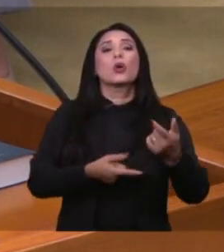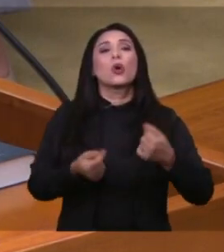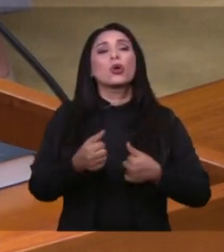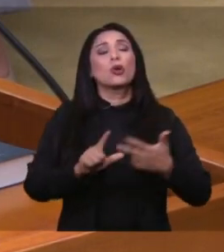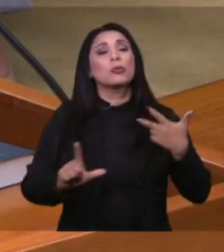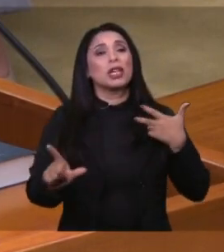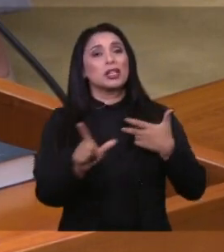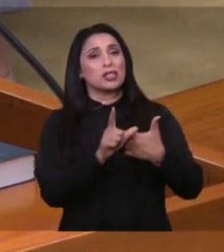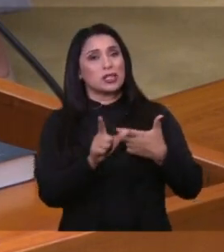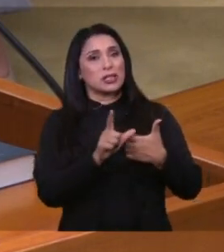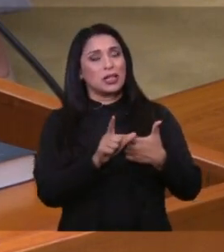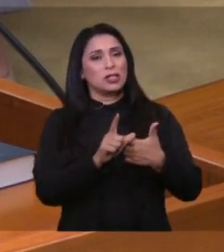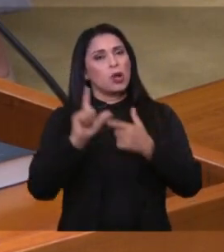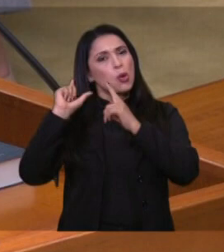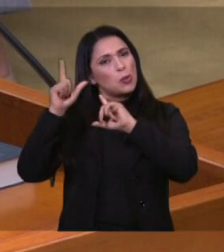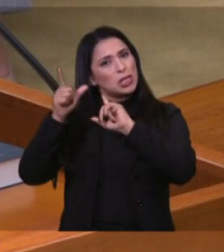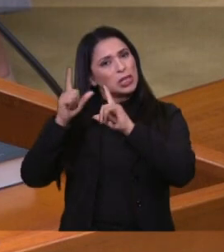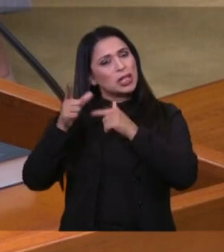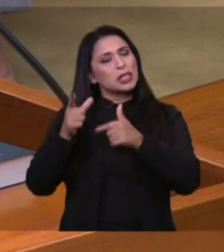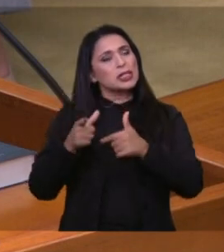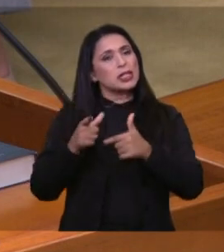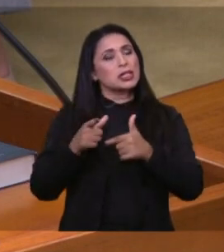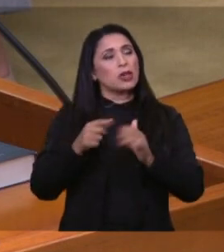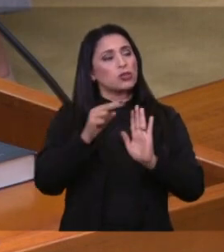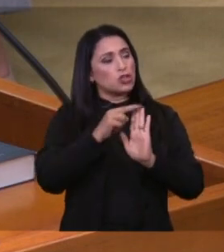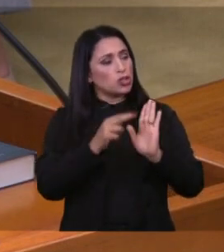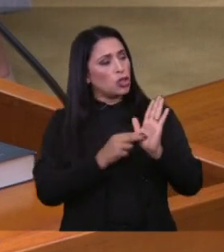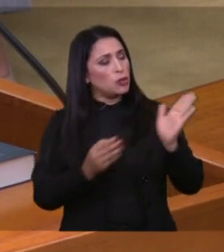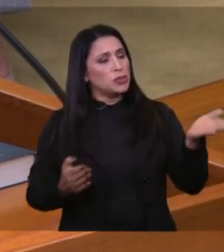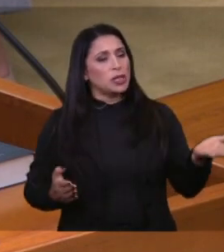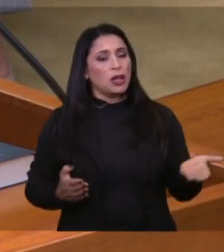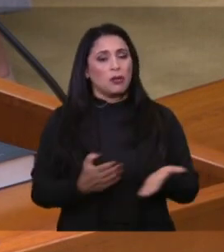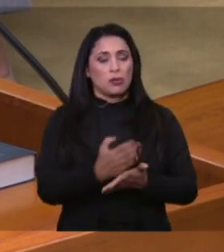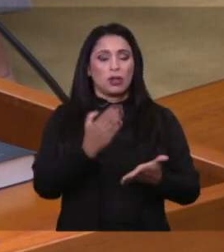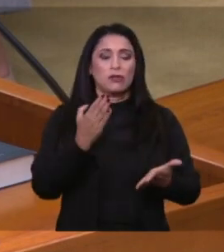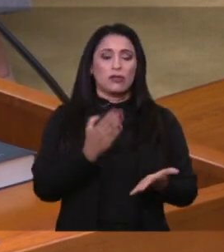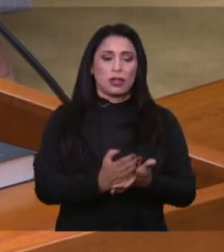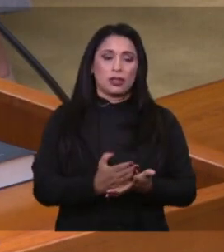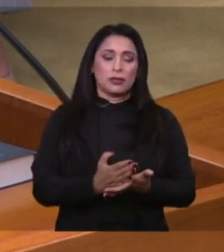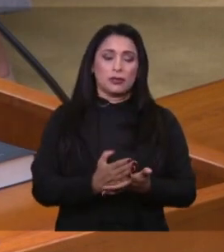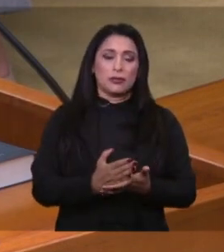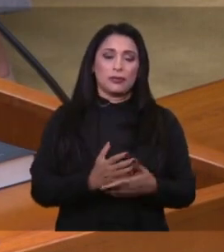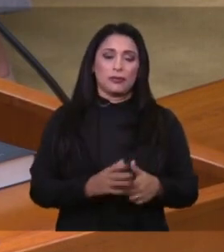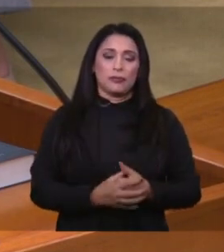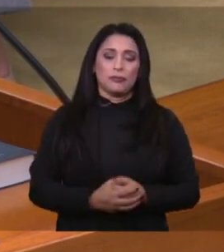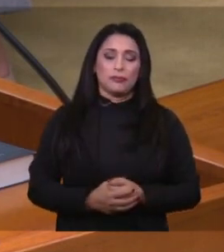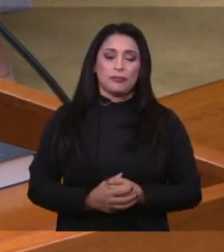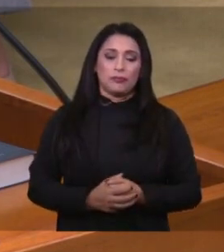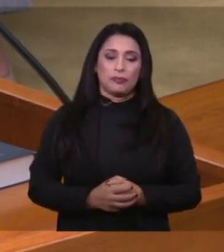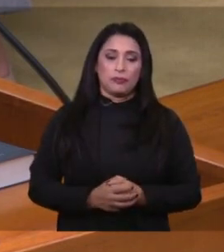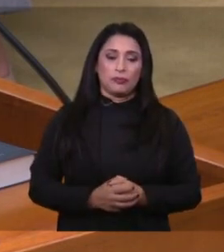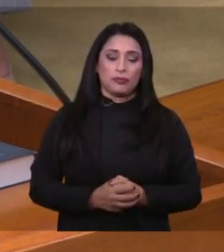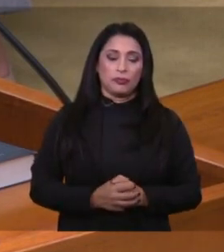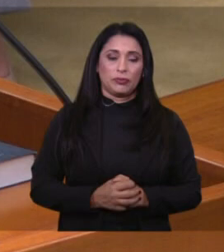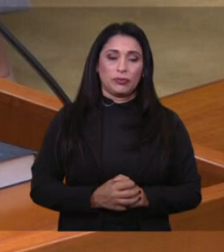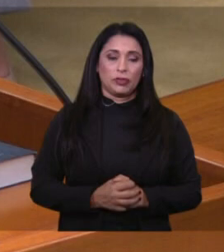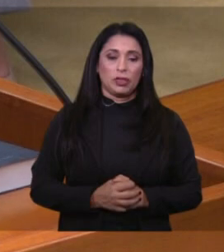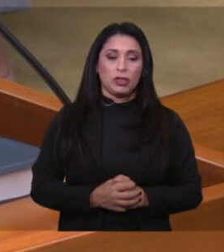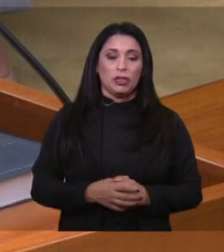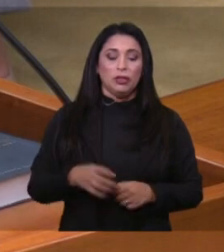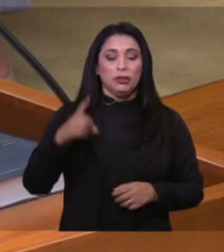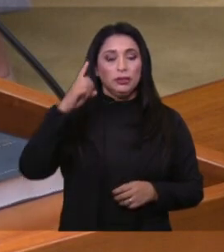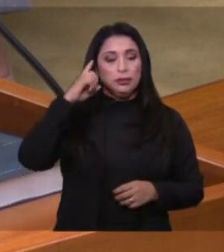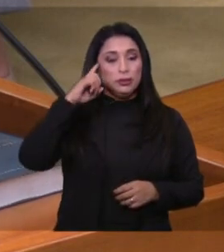uma tradição legística de aprovar normas fazendo menção a outras. Dia 1º de